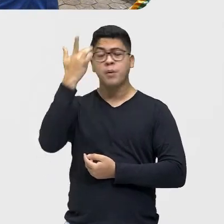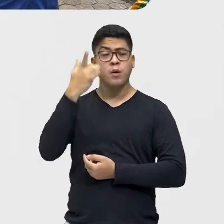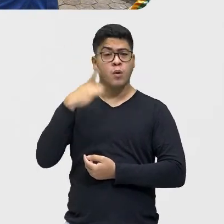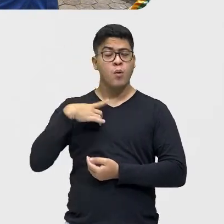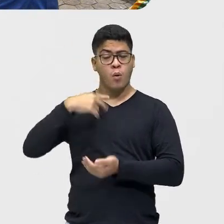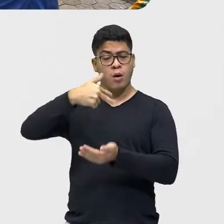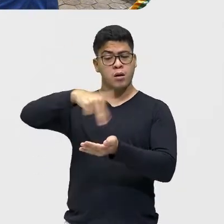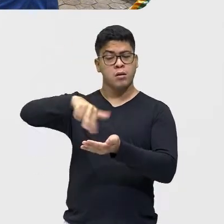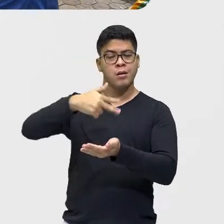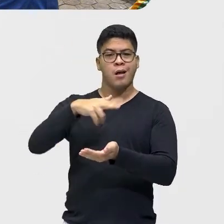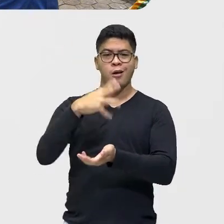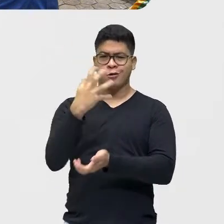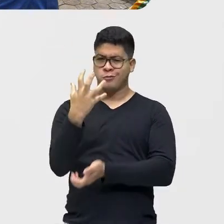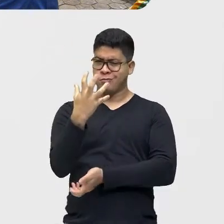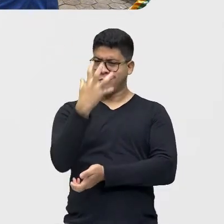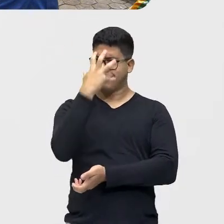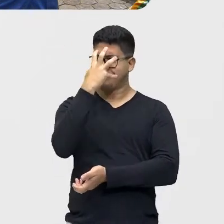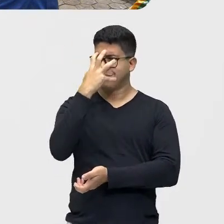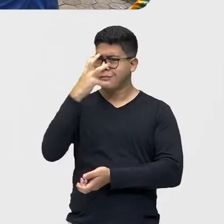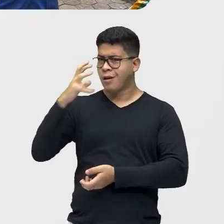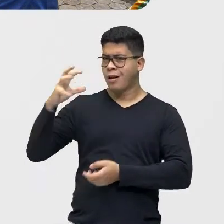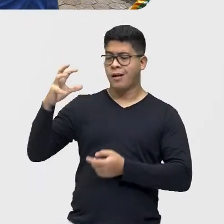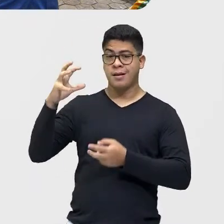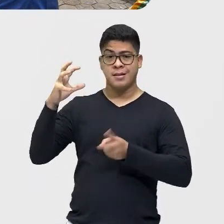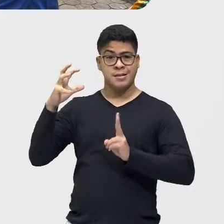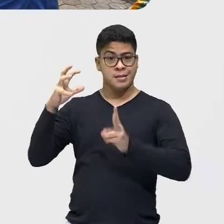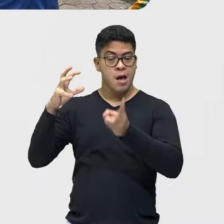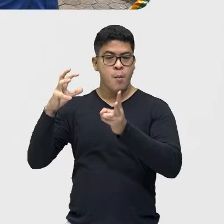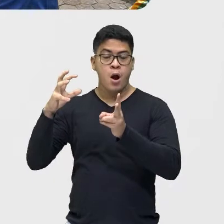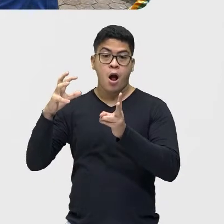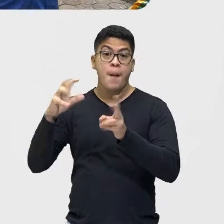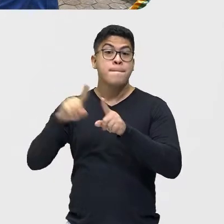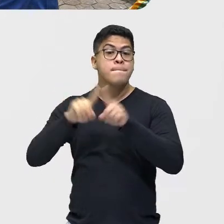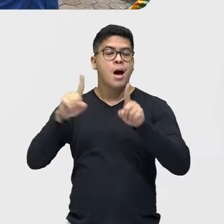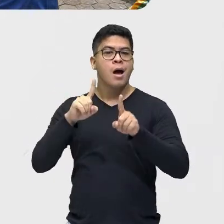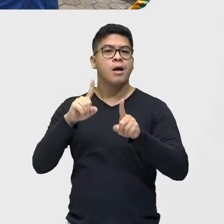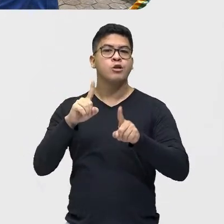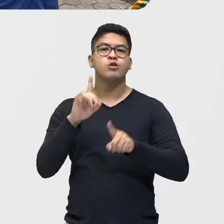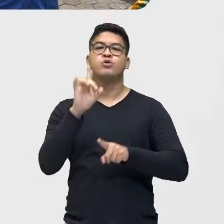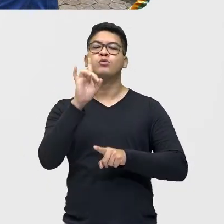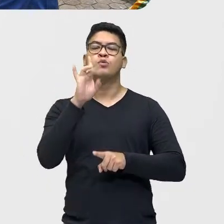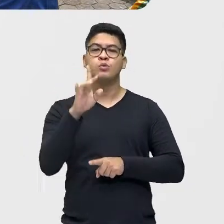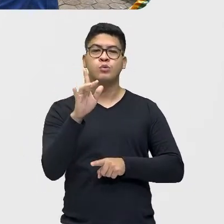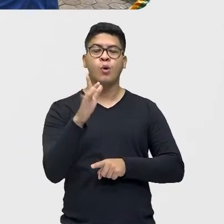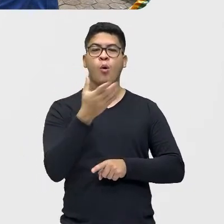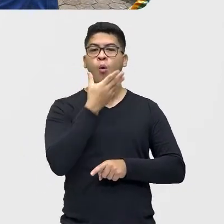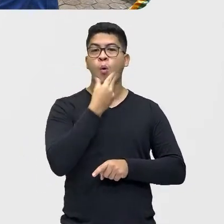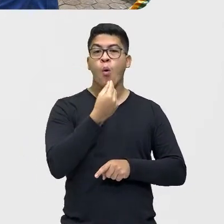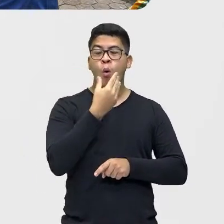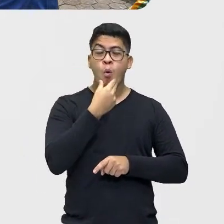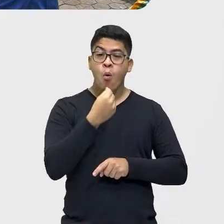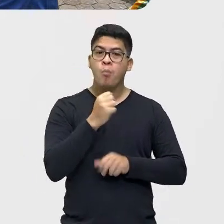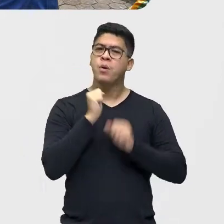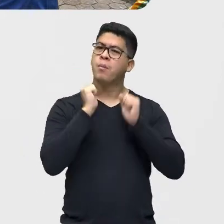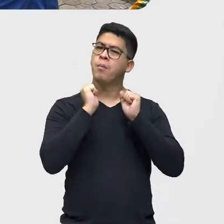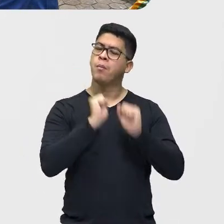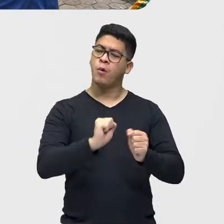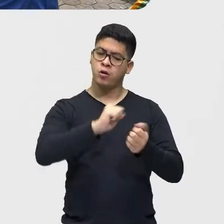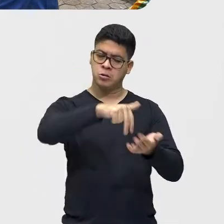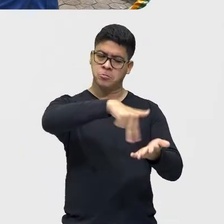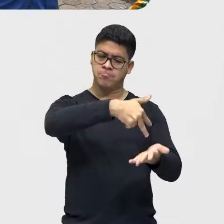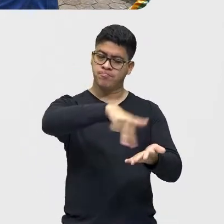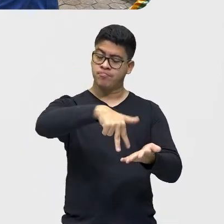curiosidade para vocês, é especificamente dançada por homens, onde metade se veste de homem, metade se veste de mulher, todos